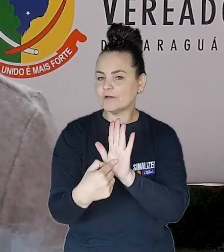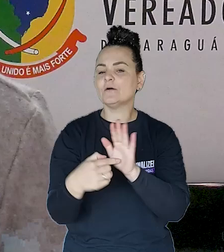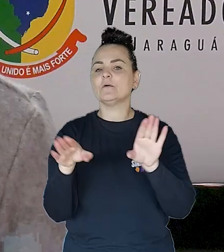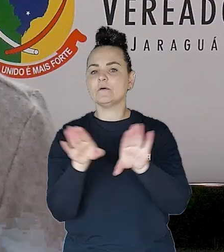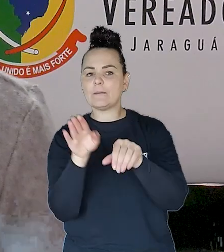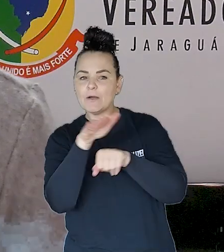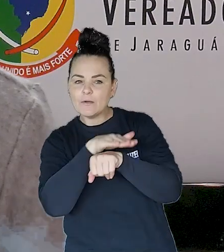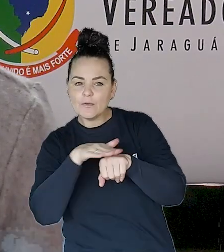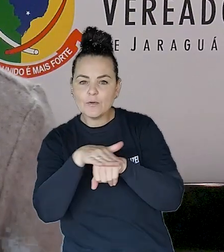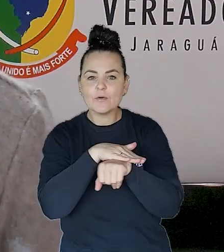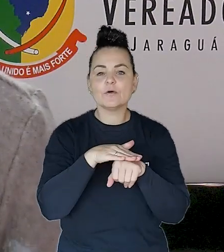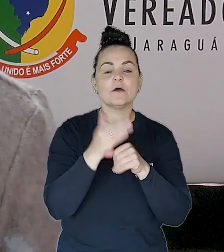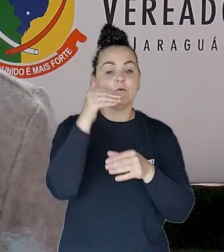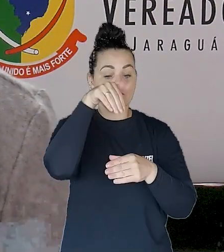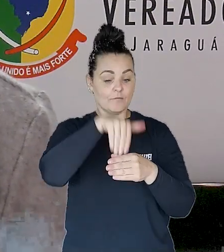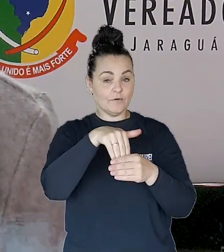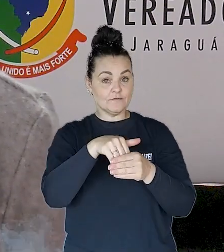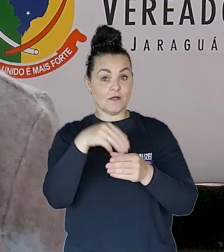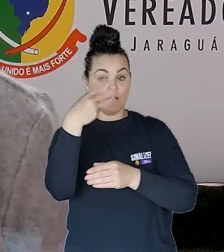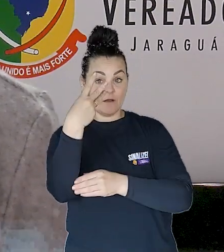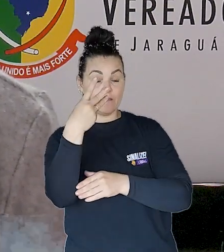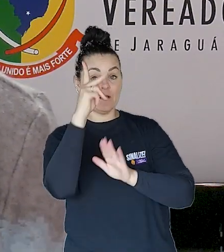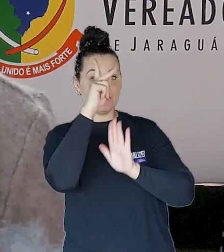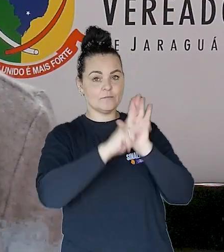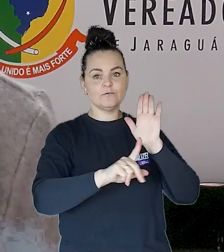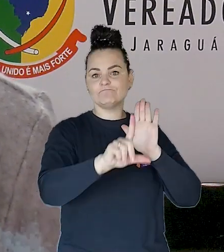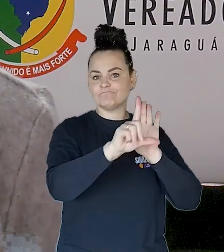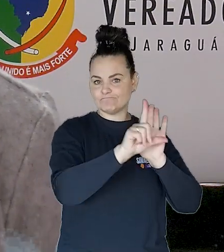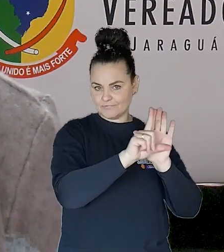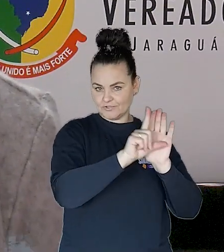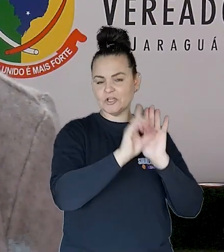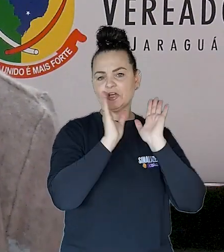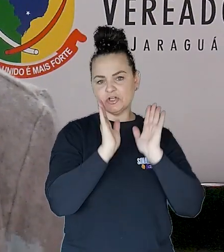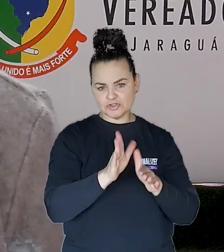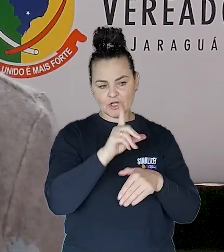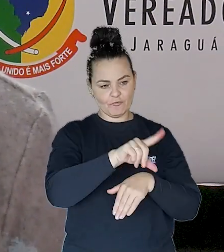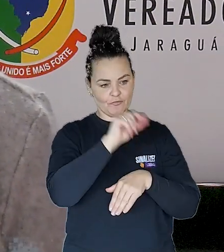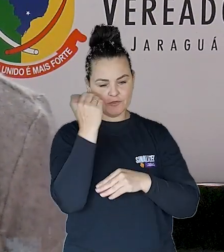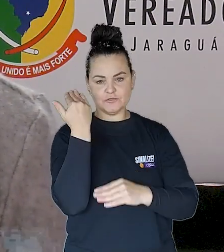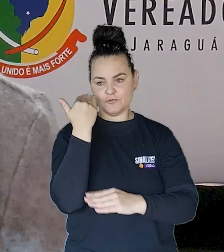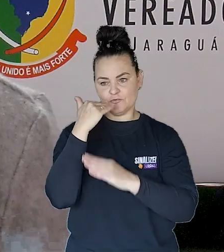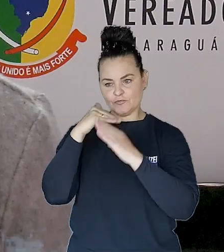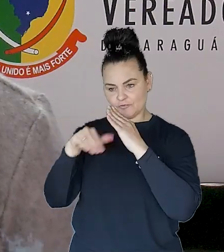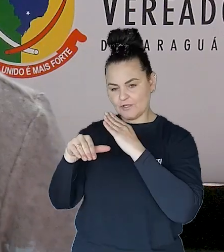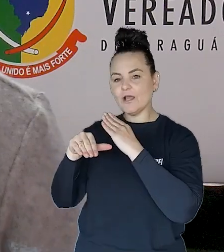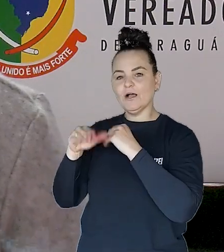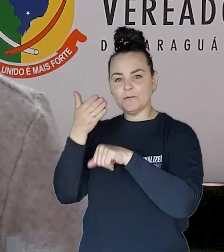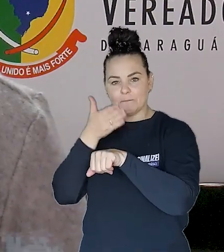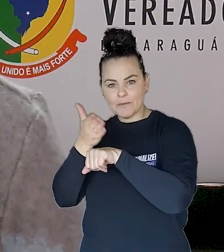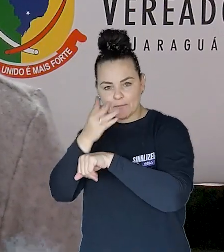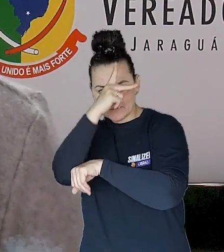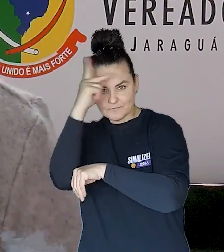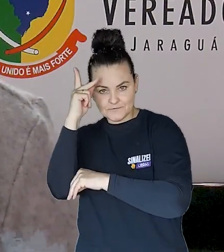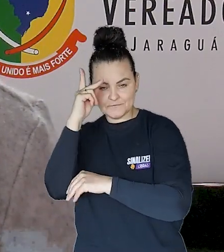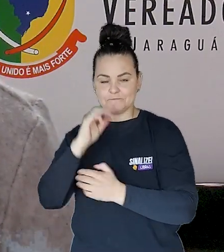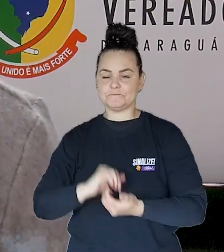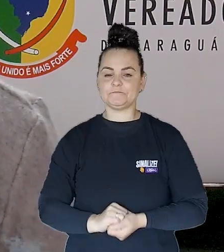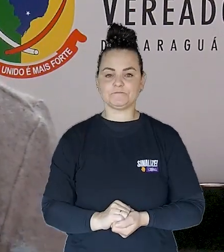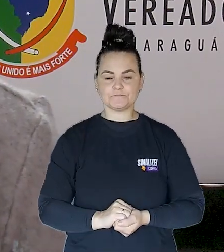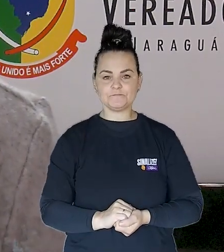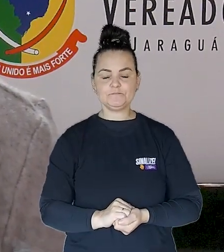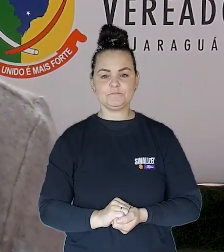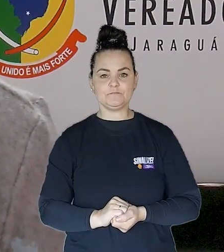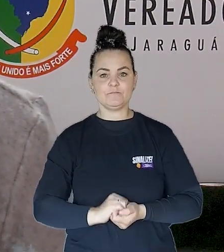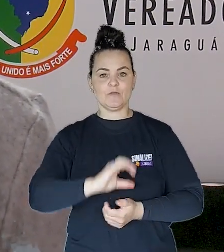onde apresentarão debaterão e votarão três projetos de lei previamente selecionado entre aqueles enviados